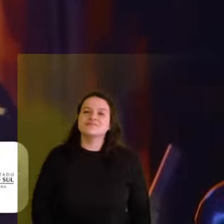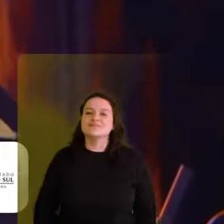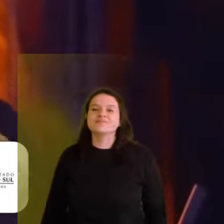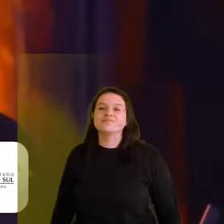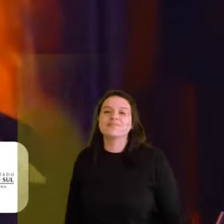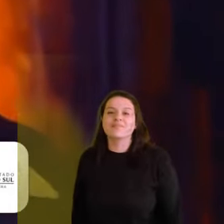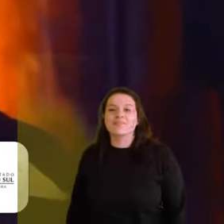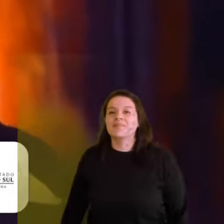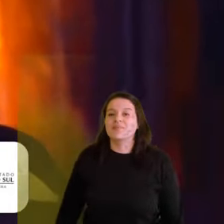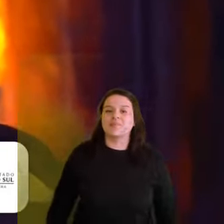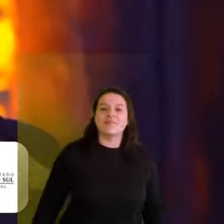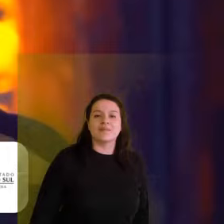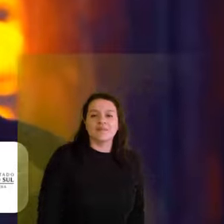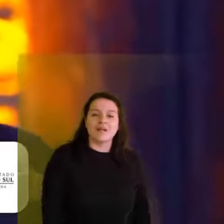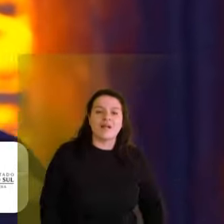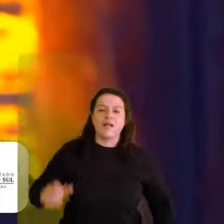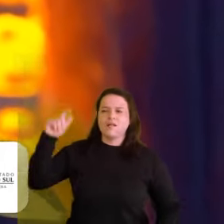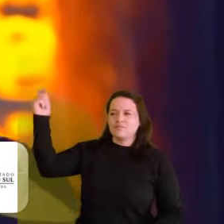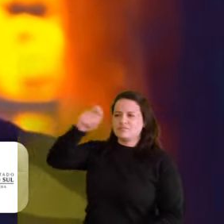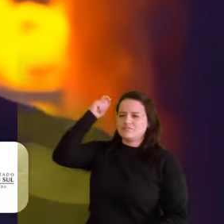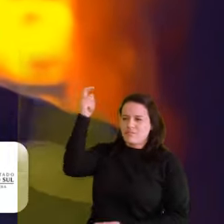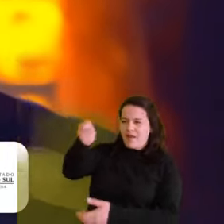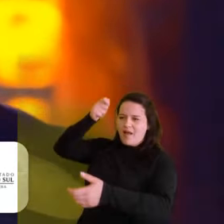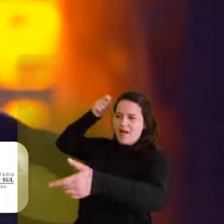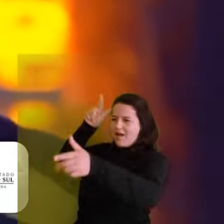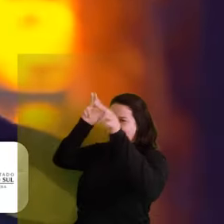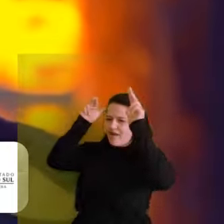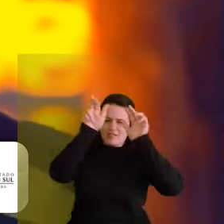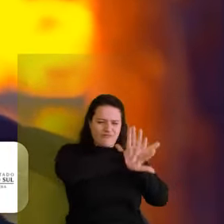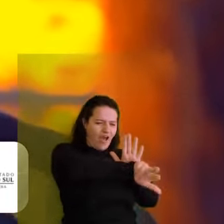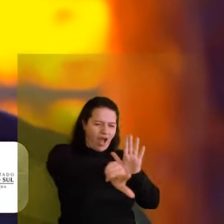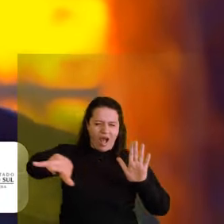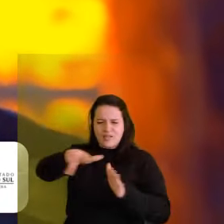Muitos cavalos domei e dos tombos que levei, não